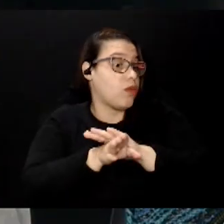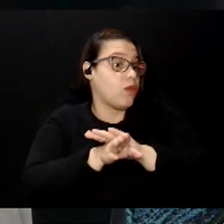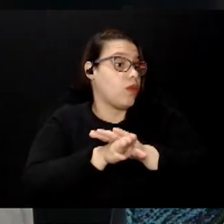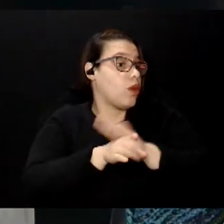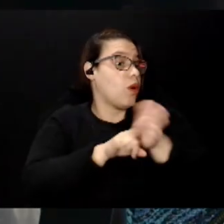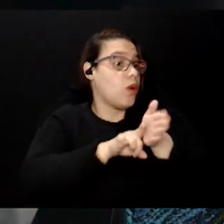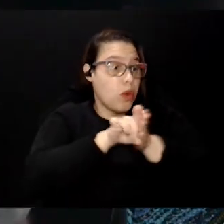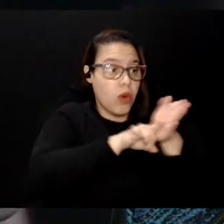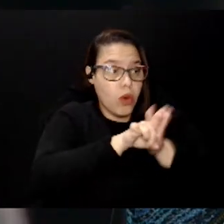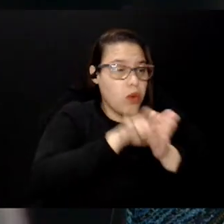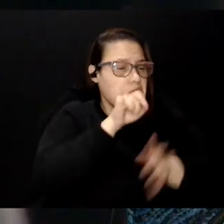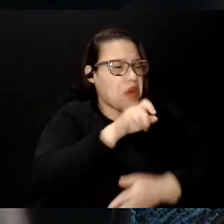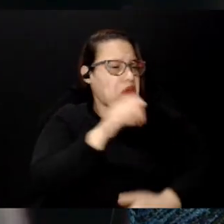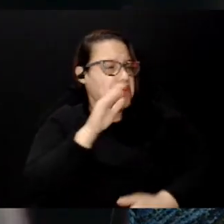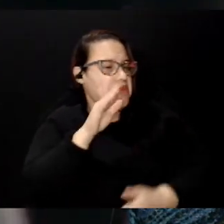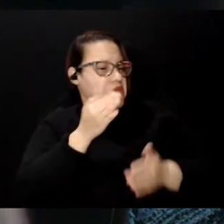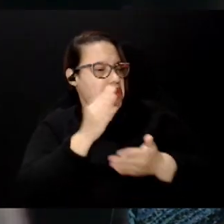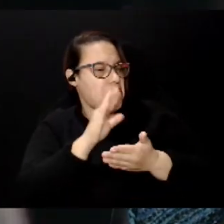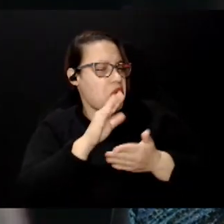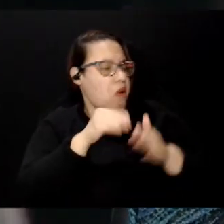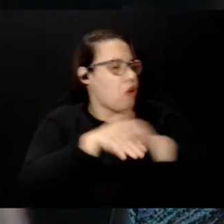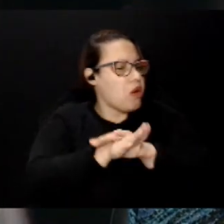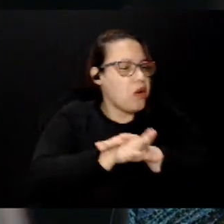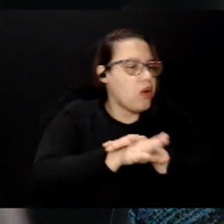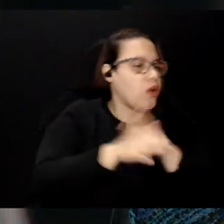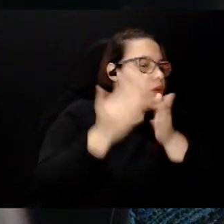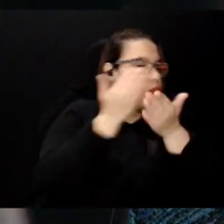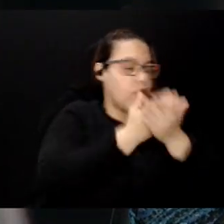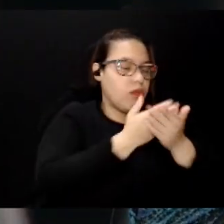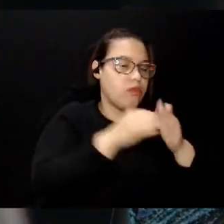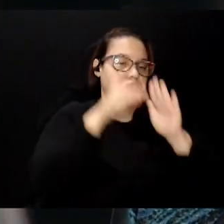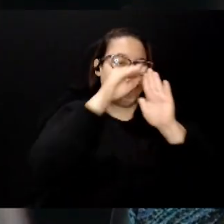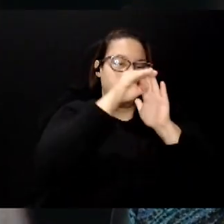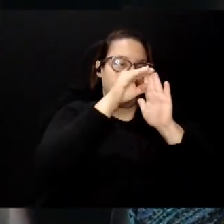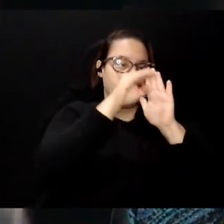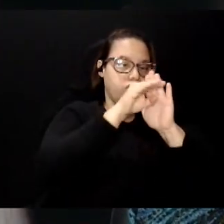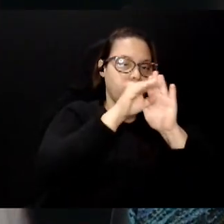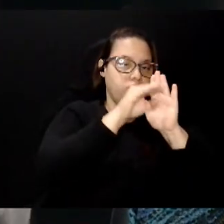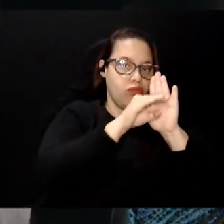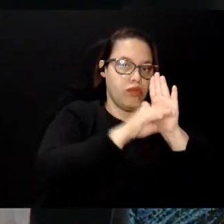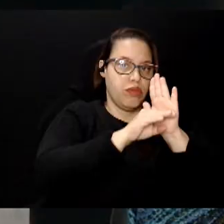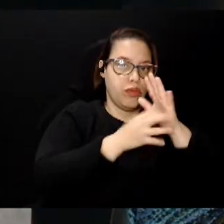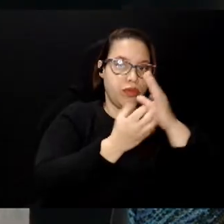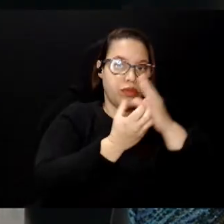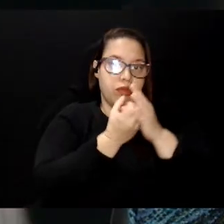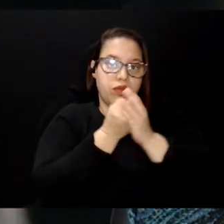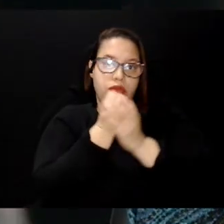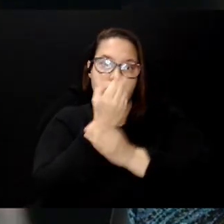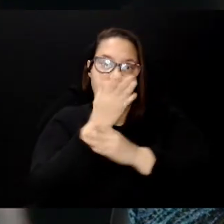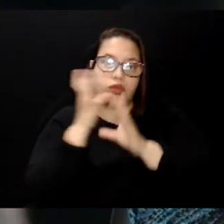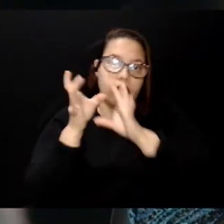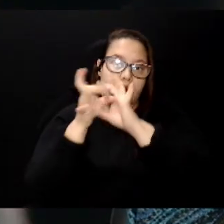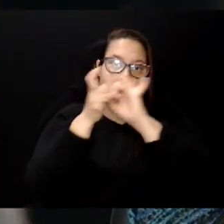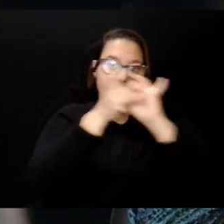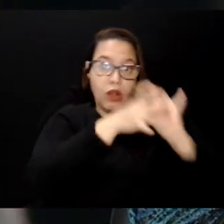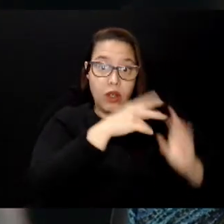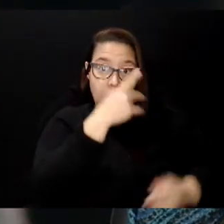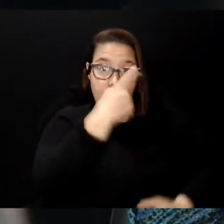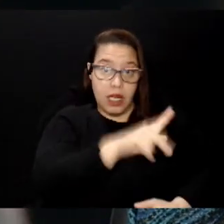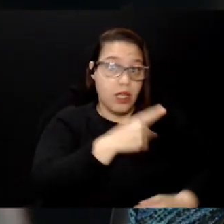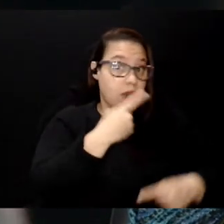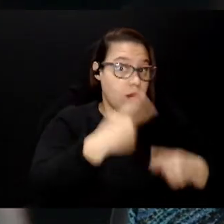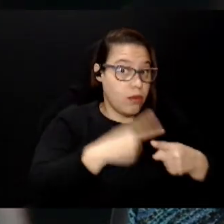costuma estudar, enfim. Ela vai criando um molde de contexto seu. Porque para interagir